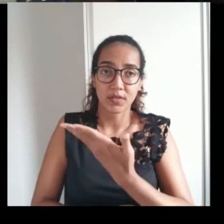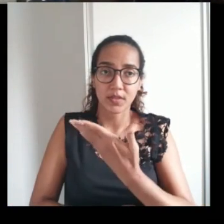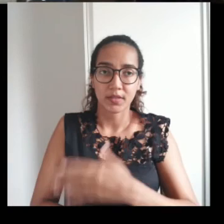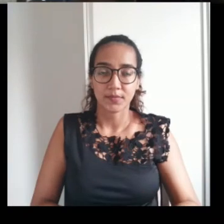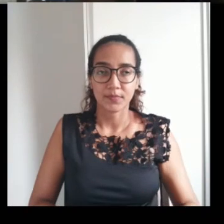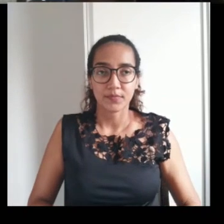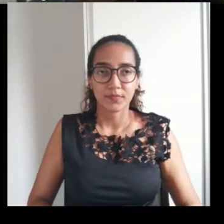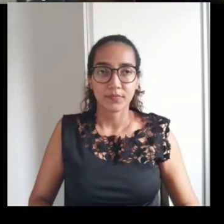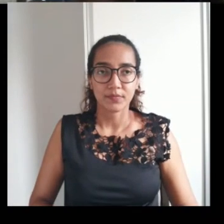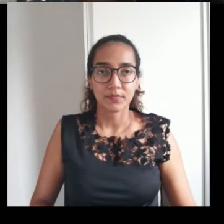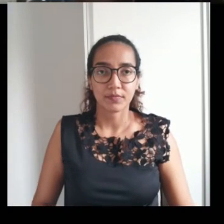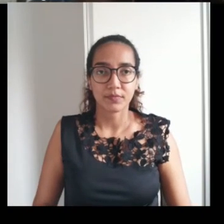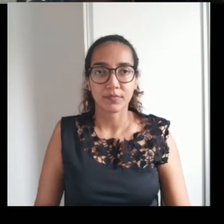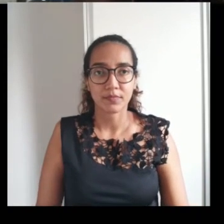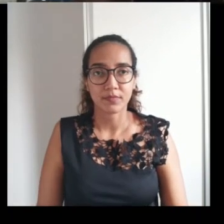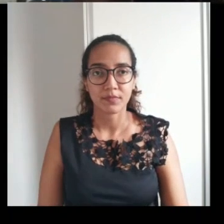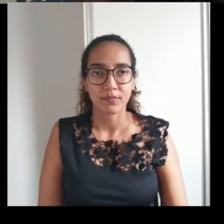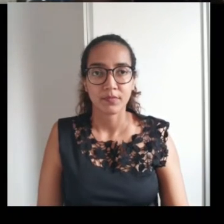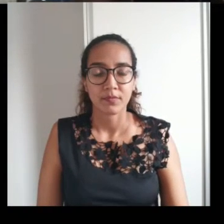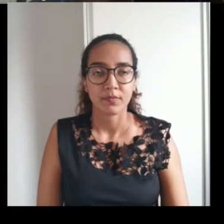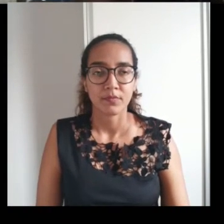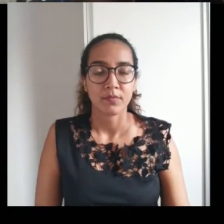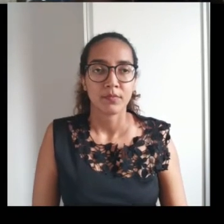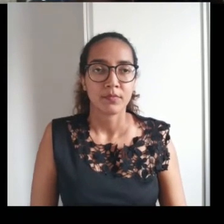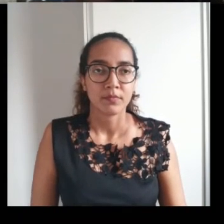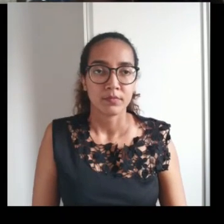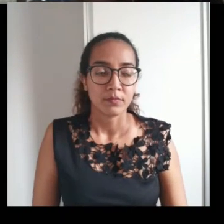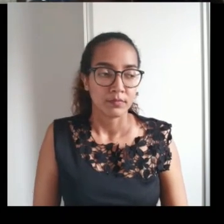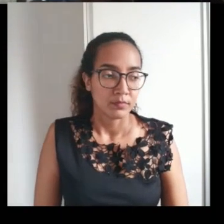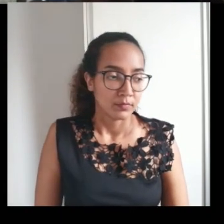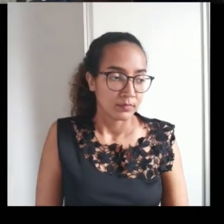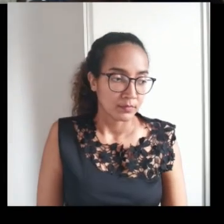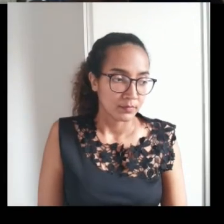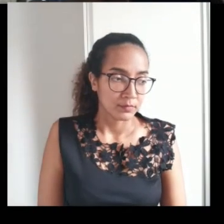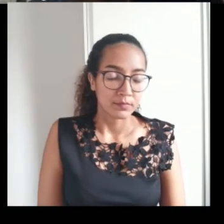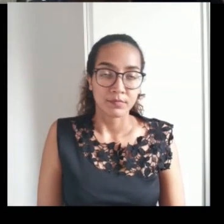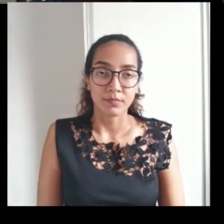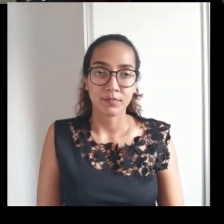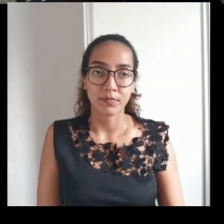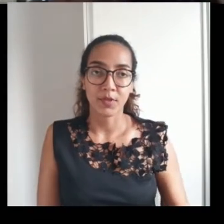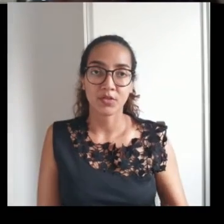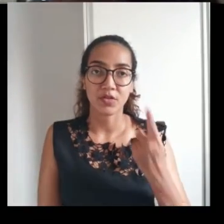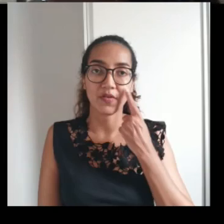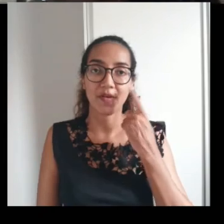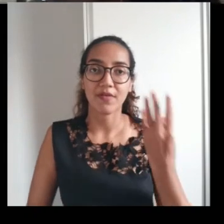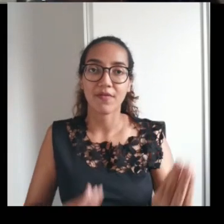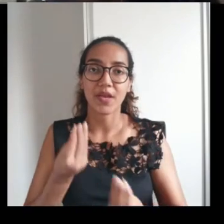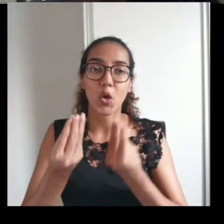singleton, tá vendo, ó, o padrão de projeto, né? E a gente vai ver como é que se constrói esse padrão.